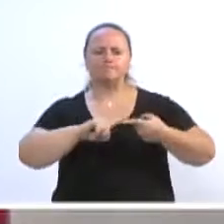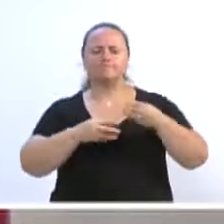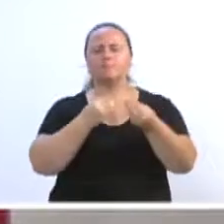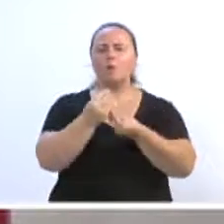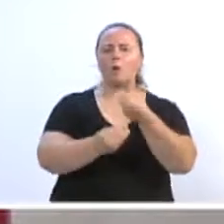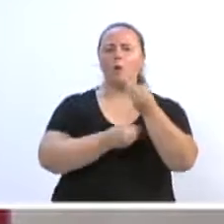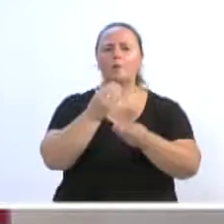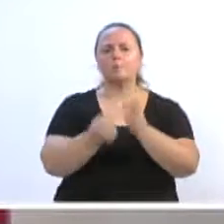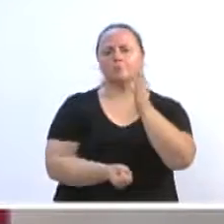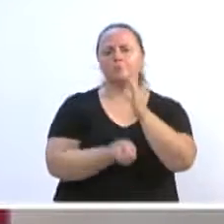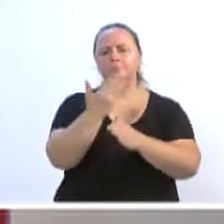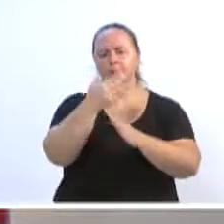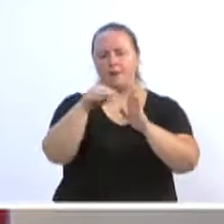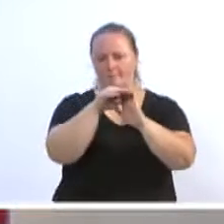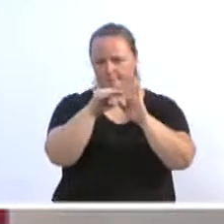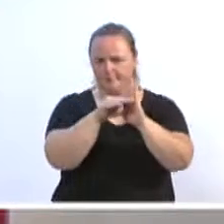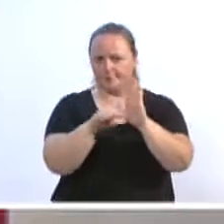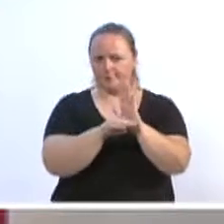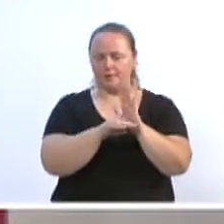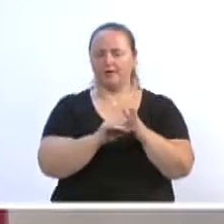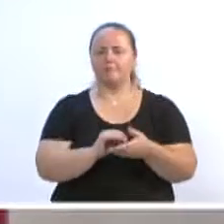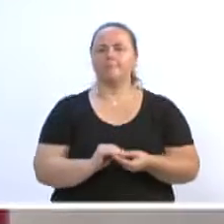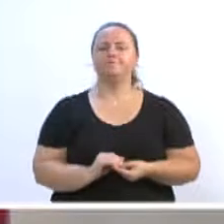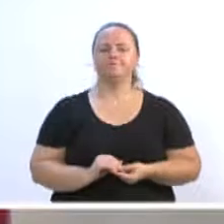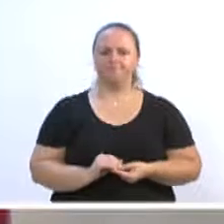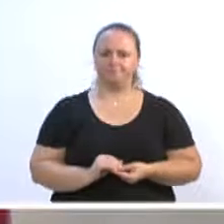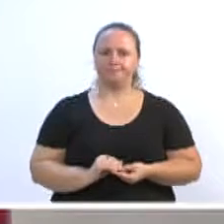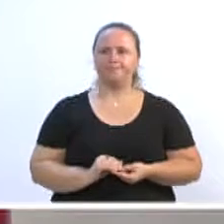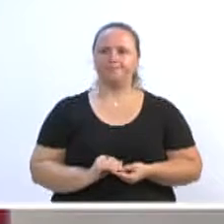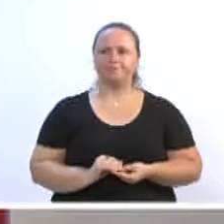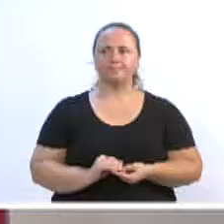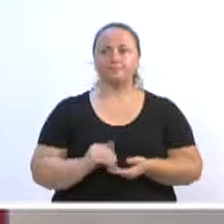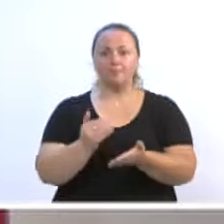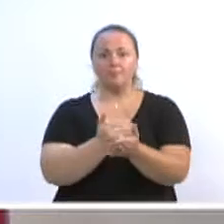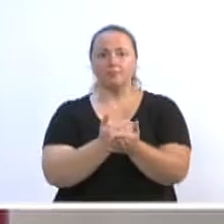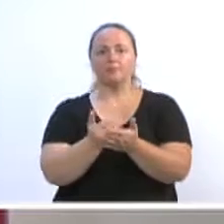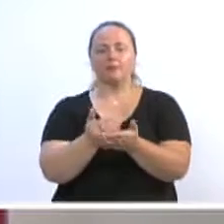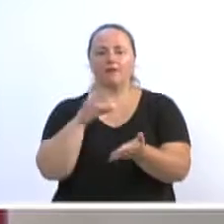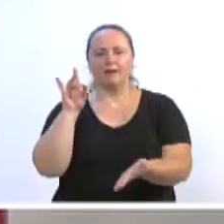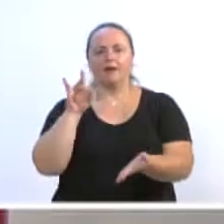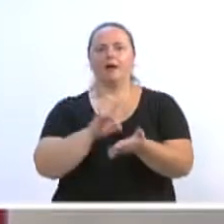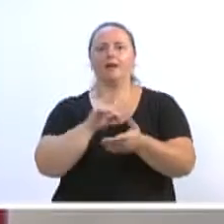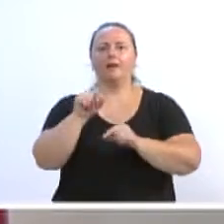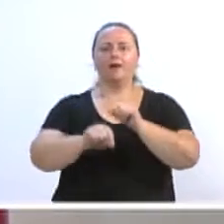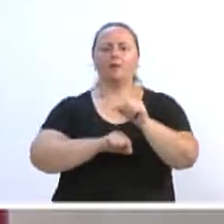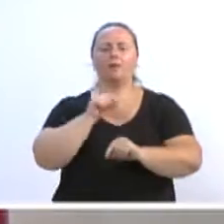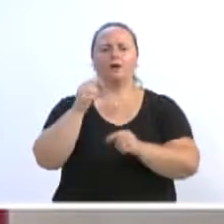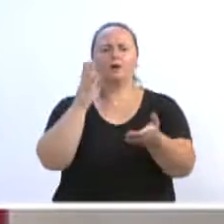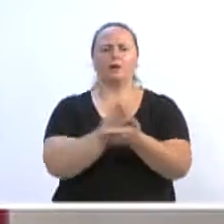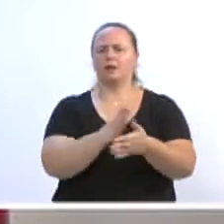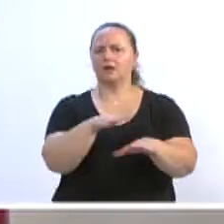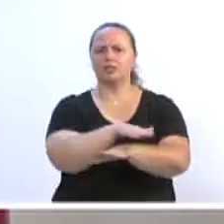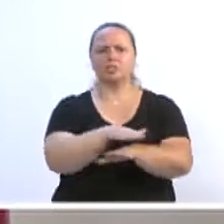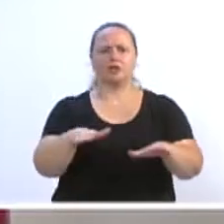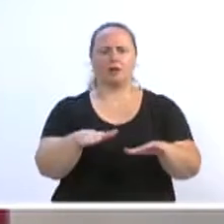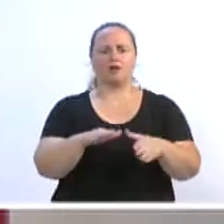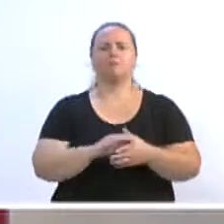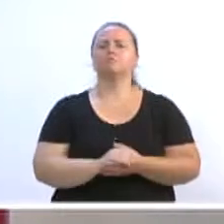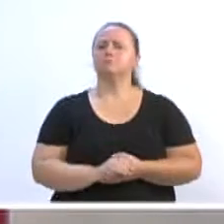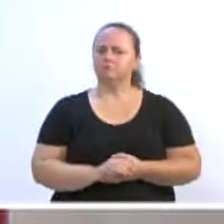Entra 21. E ele foi concebido de tal forma que rompe um pacto de mediocridade estabelecido pelos